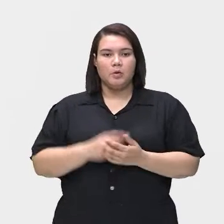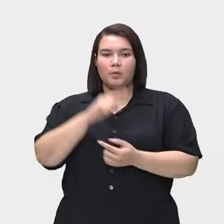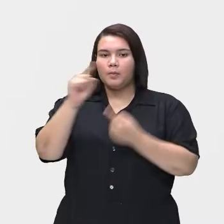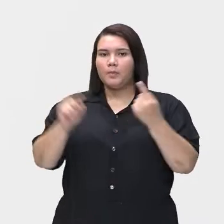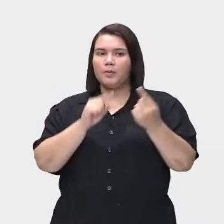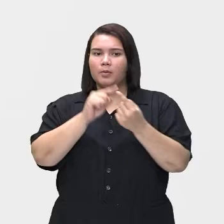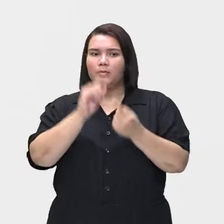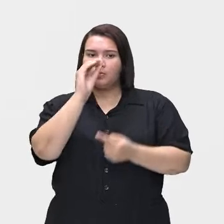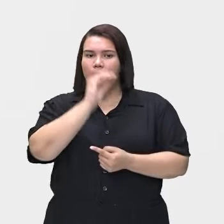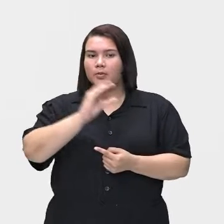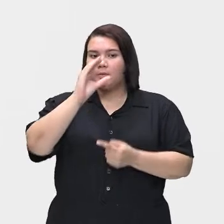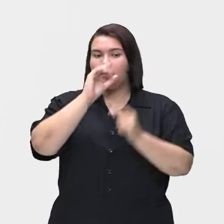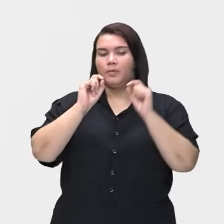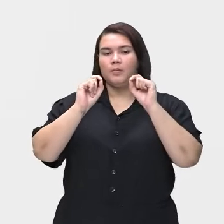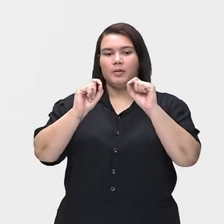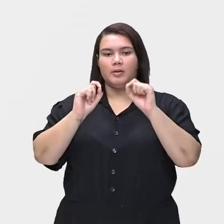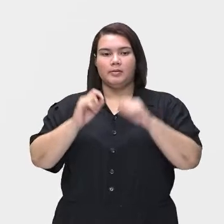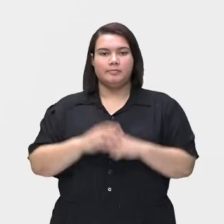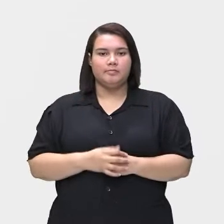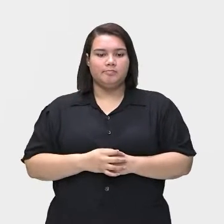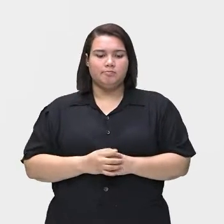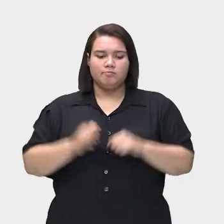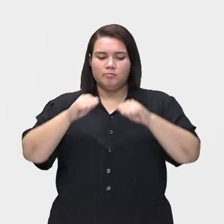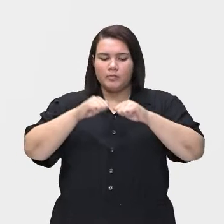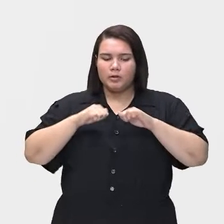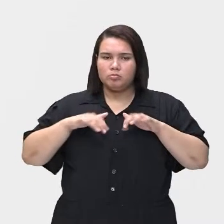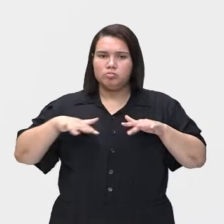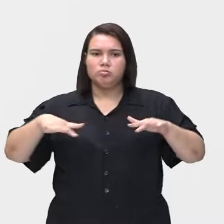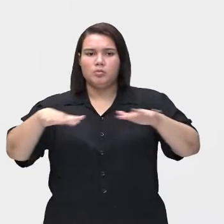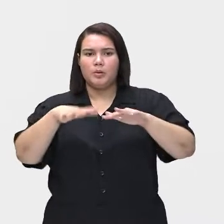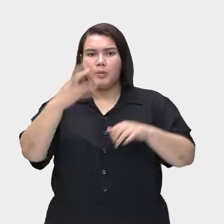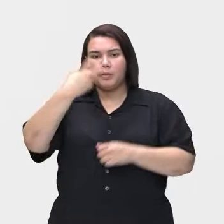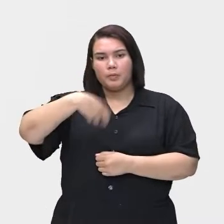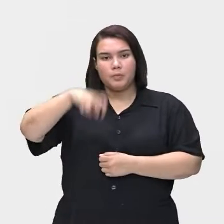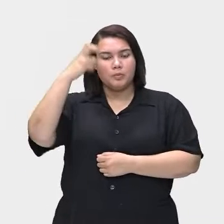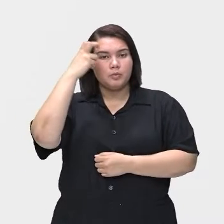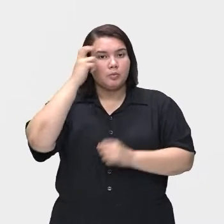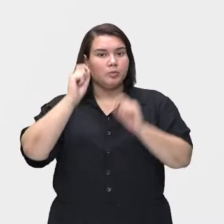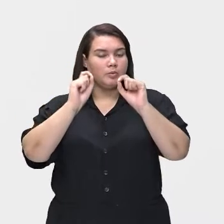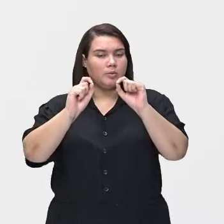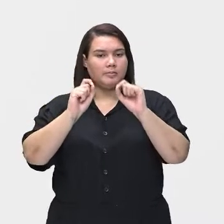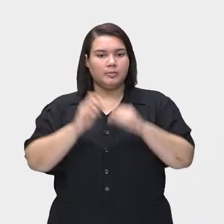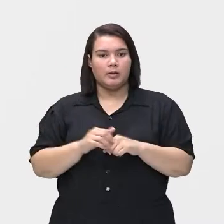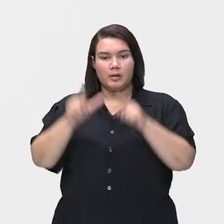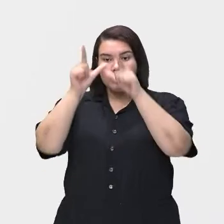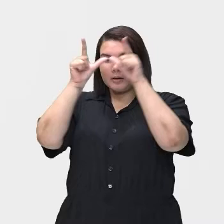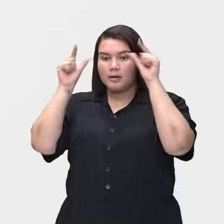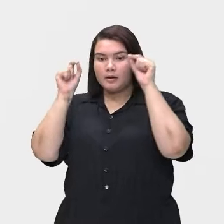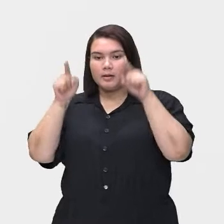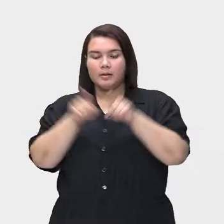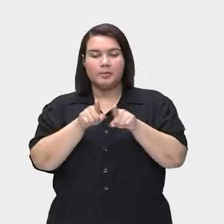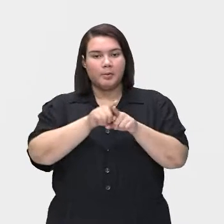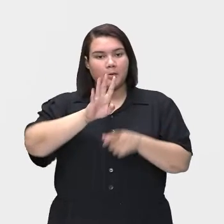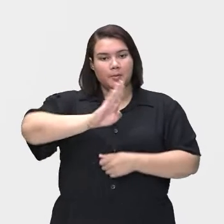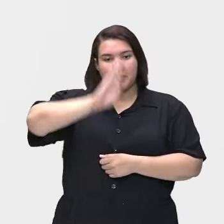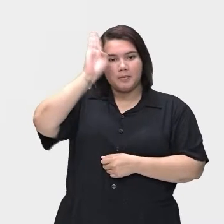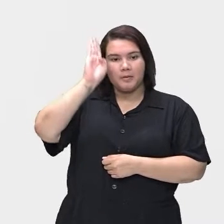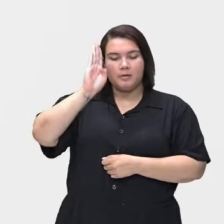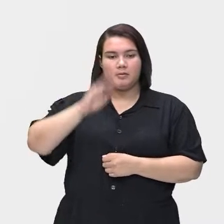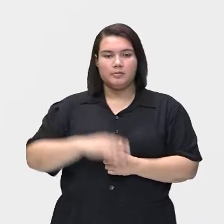de conhecimento é domínios e expansão das culturas grega e